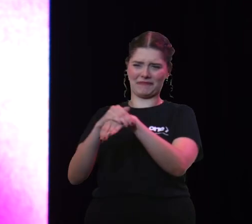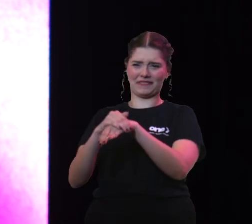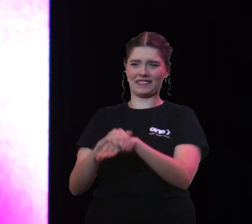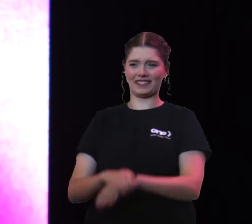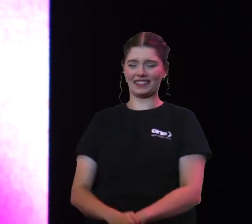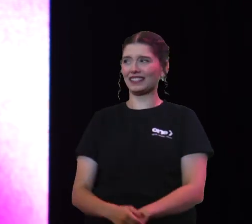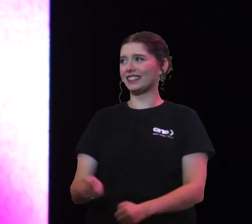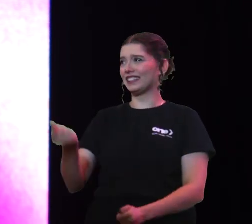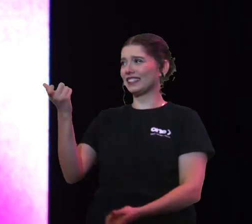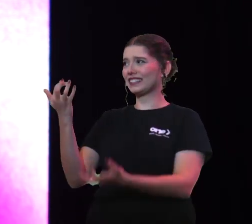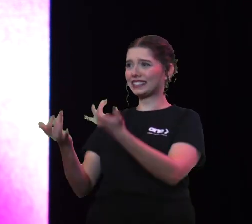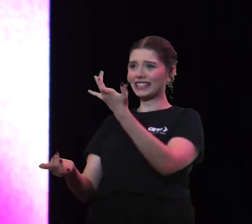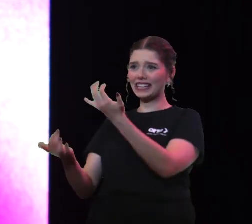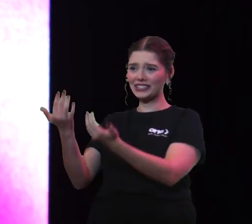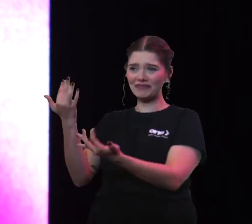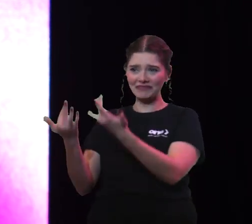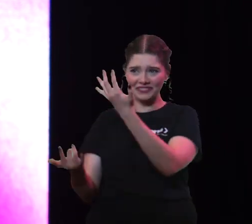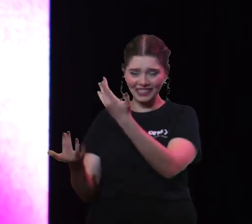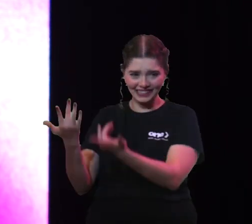Queimando no mármore do inferno.